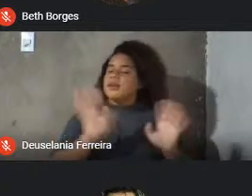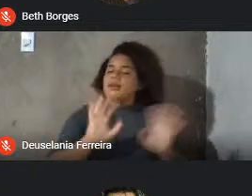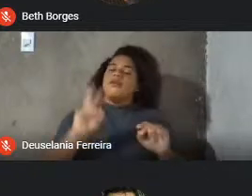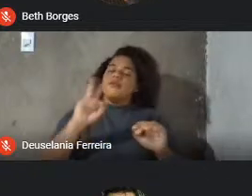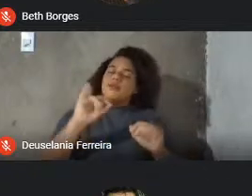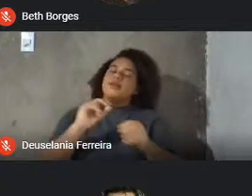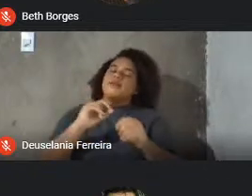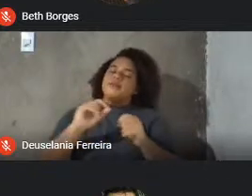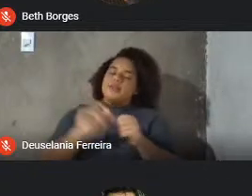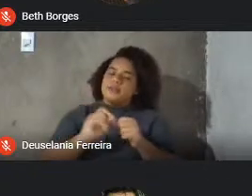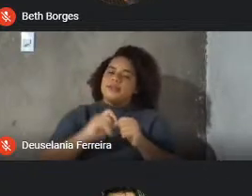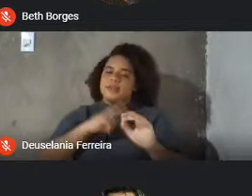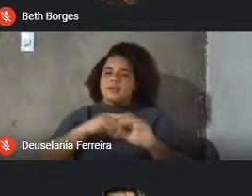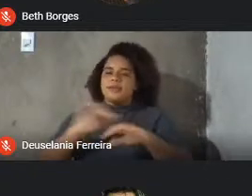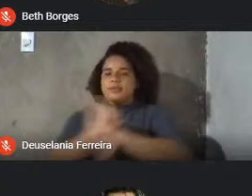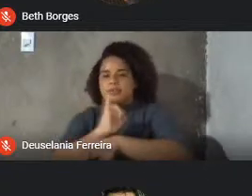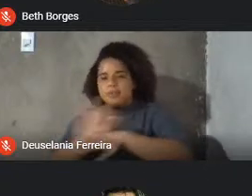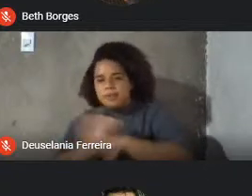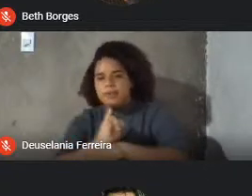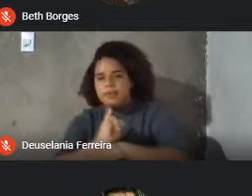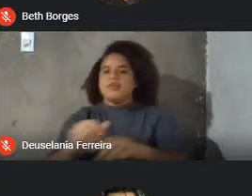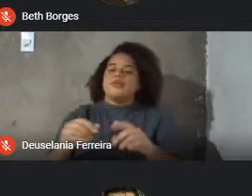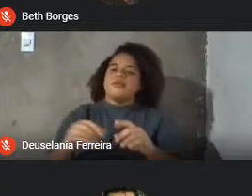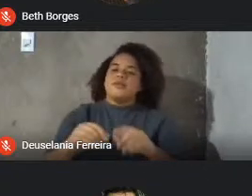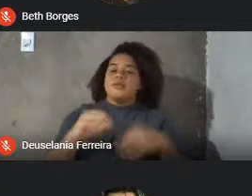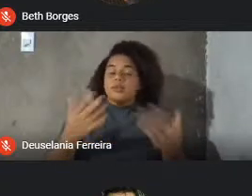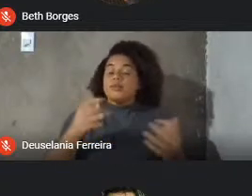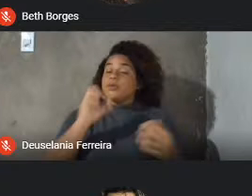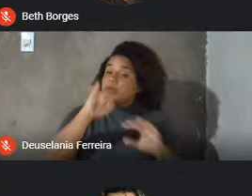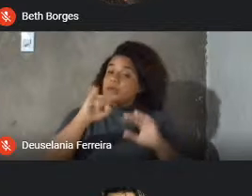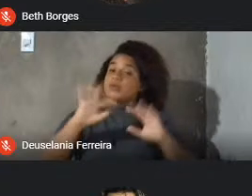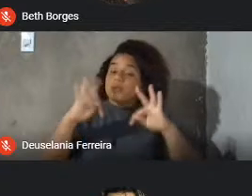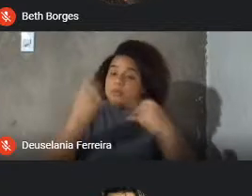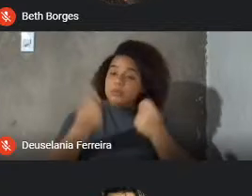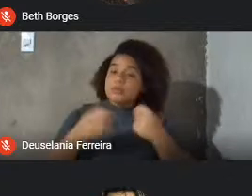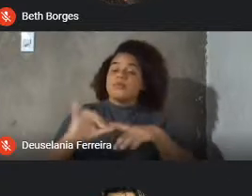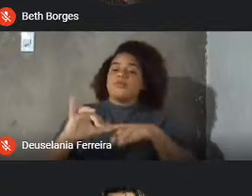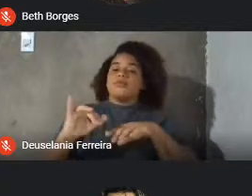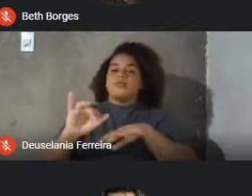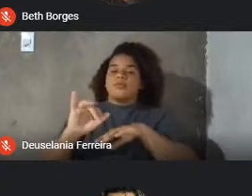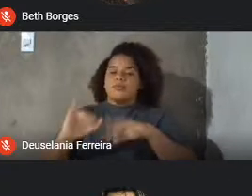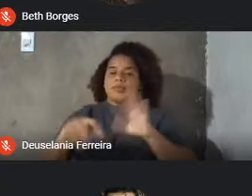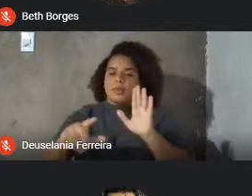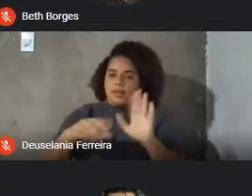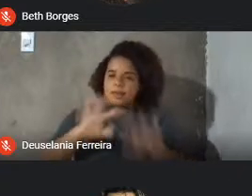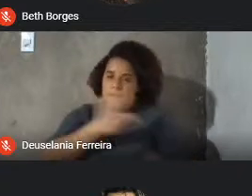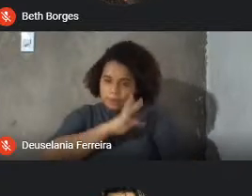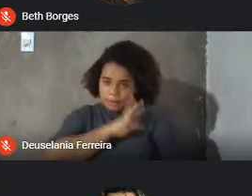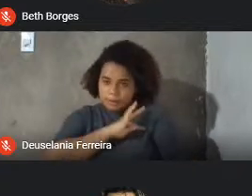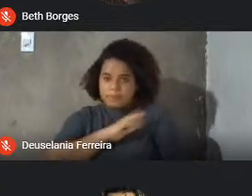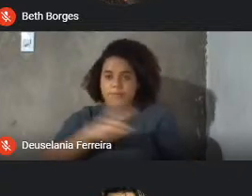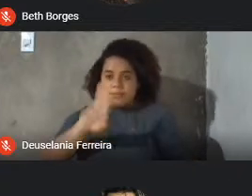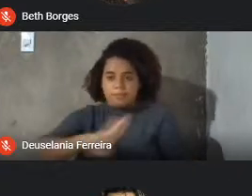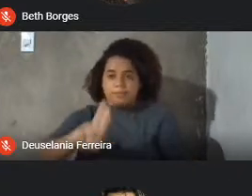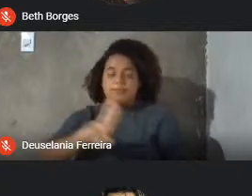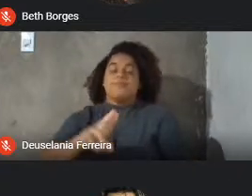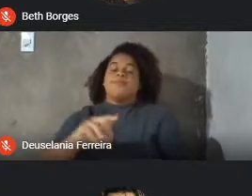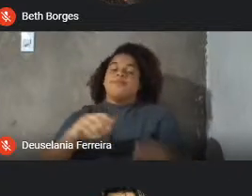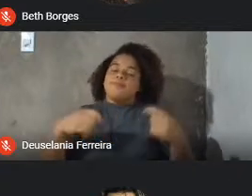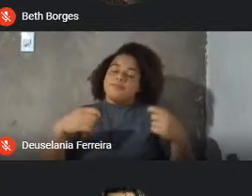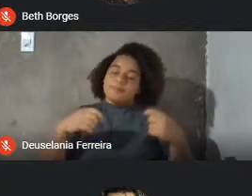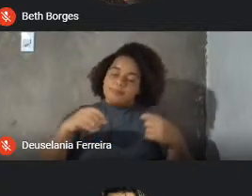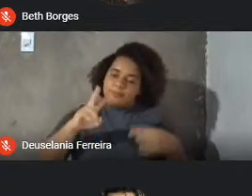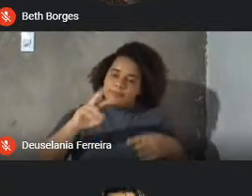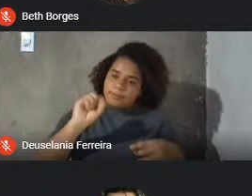sem finalidade, independente de você responder a um conselho ou não, você responde para uma instituição maior, que no caso aí